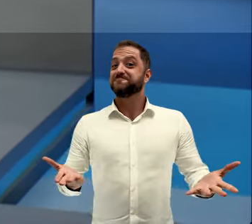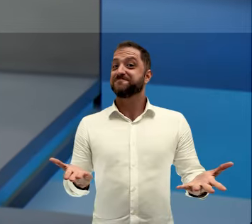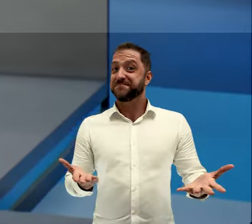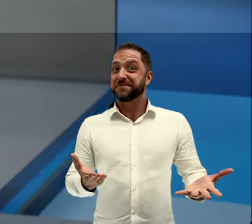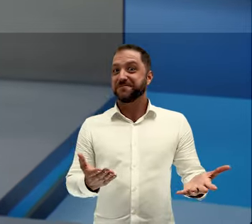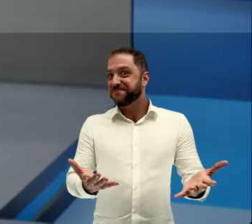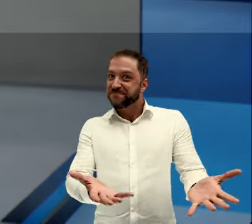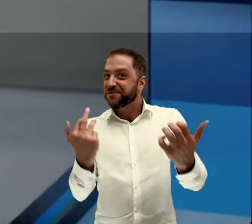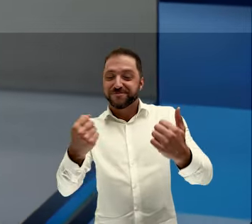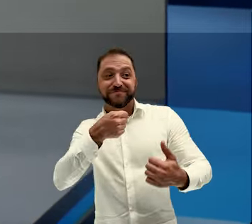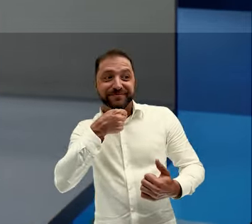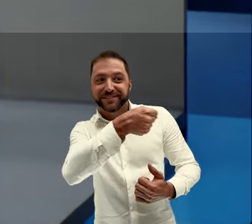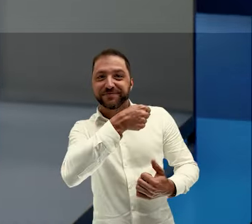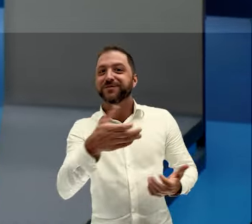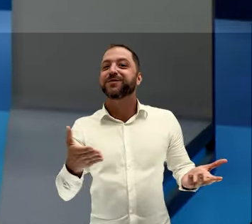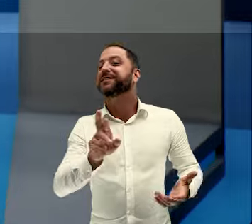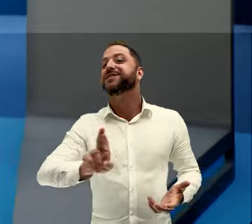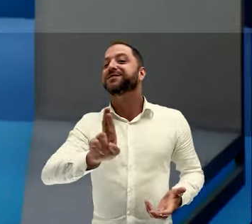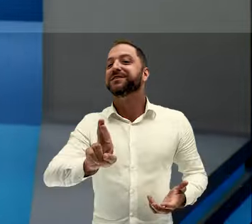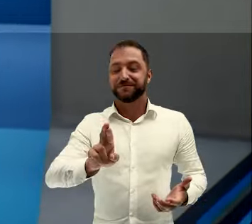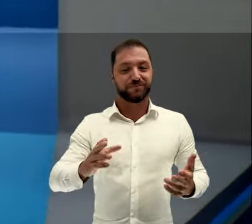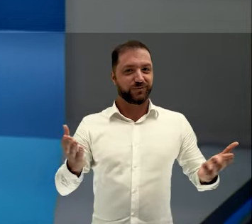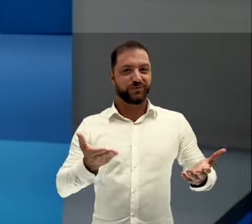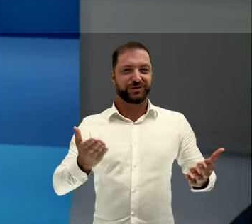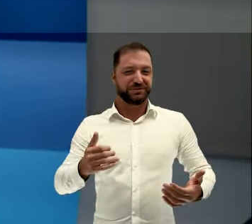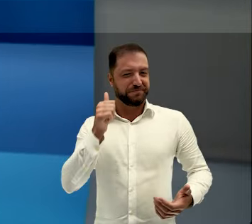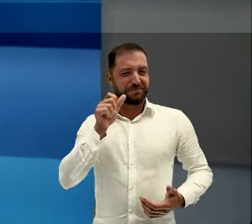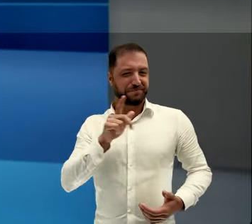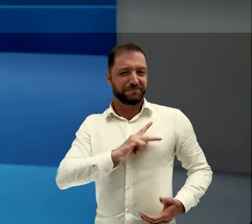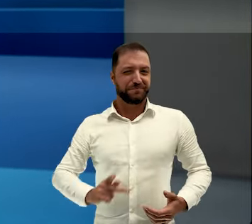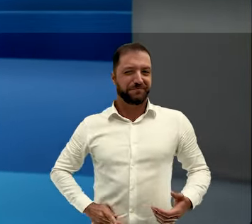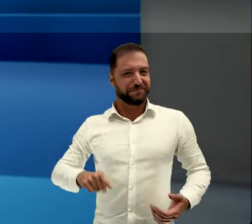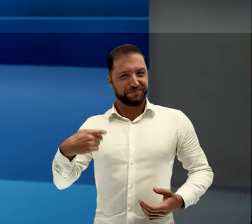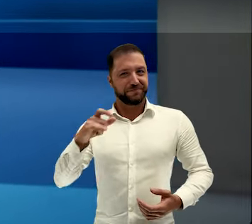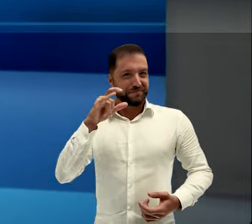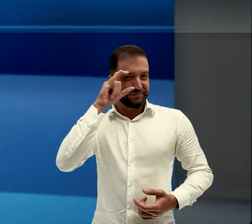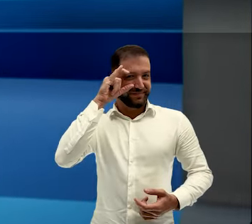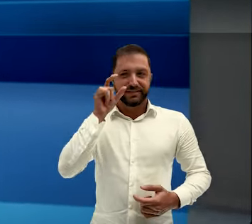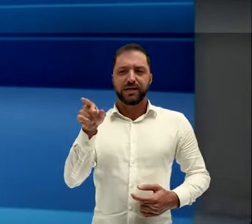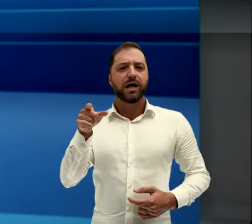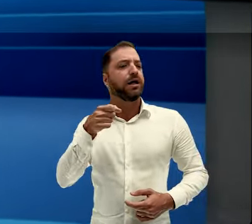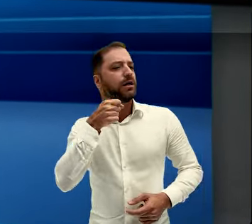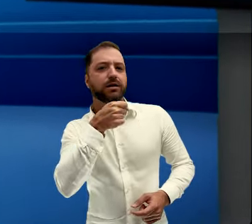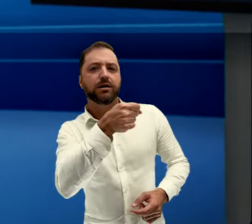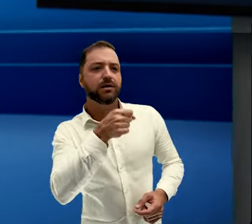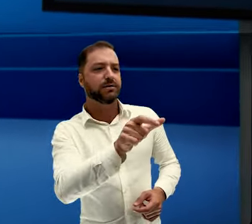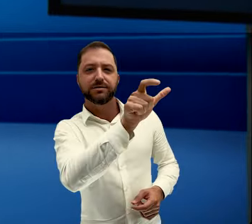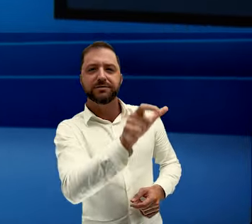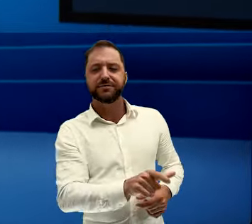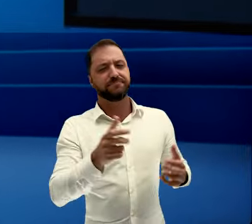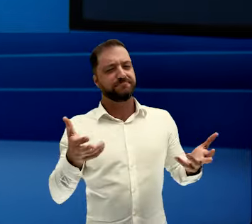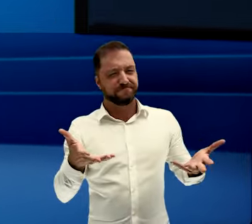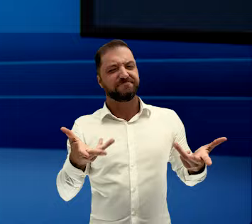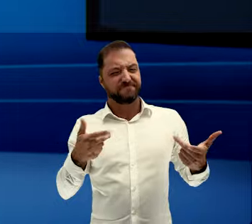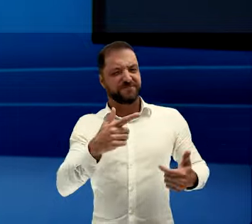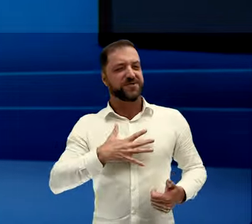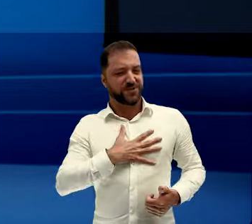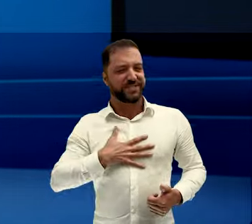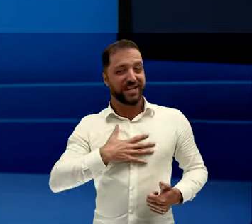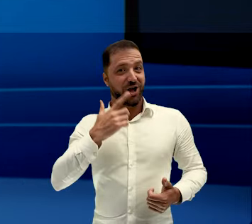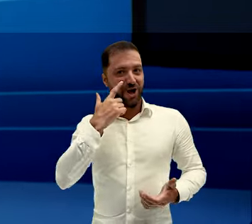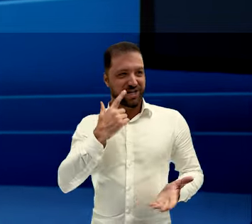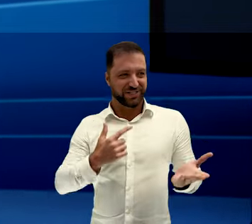E aí, bora lá de conexão social? Hoje, a presidente do Instituto Ressoar, Eunice Silva, comanda mais uma entrevista